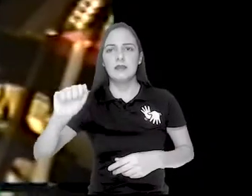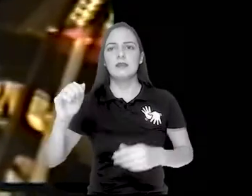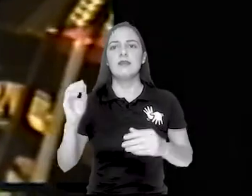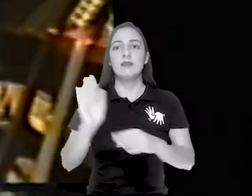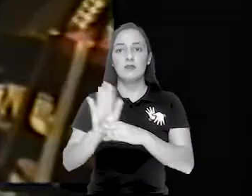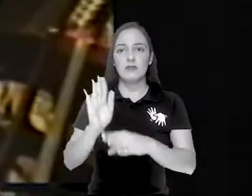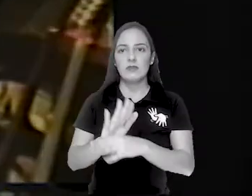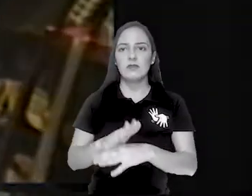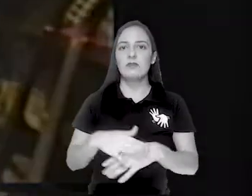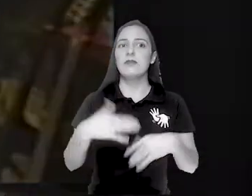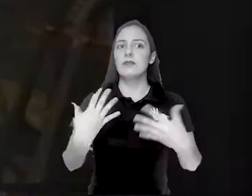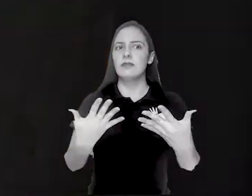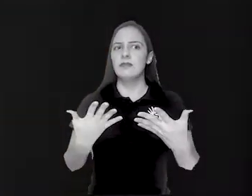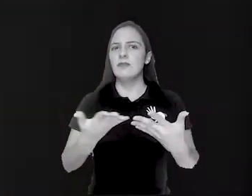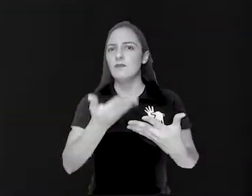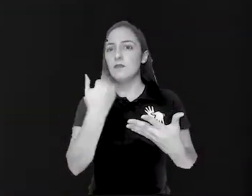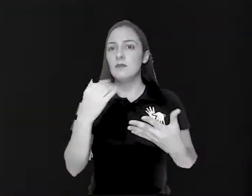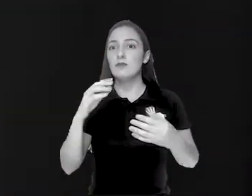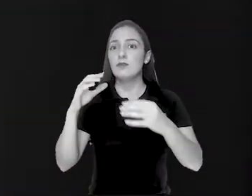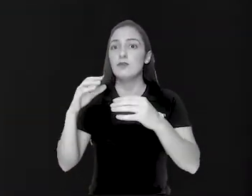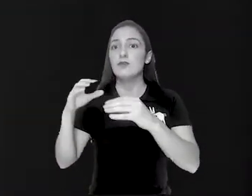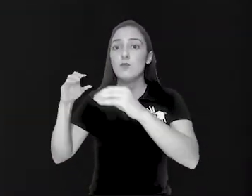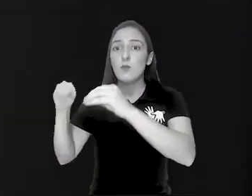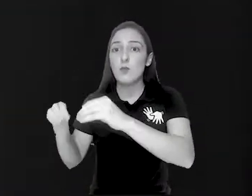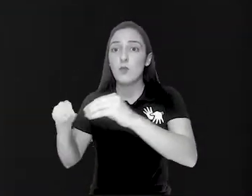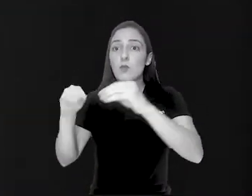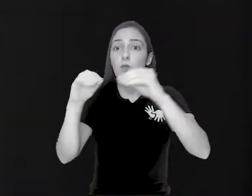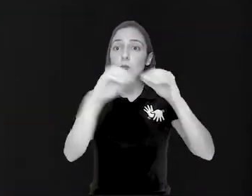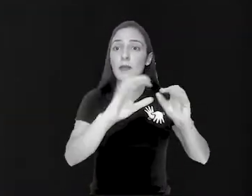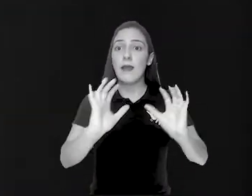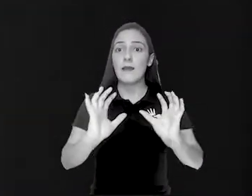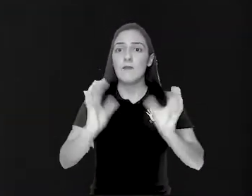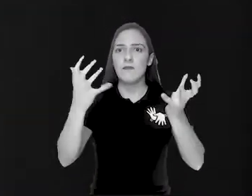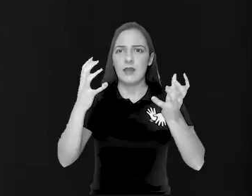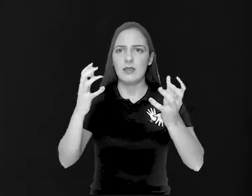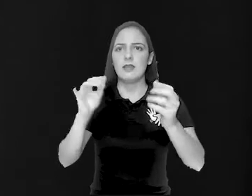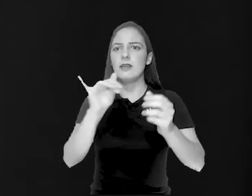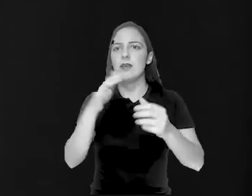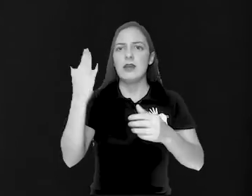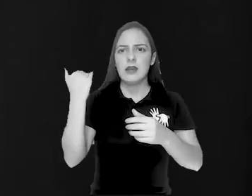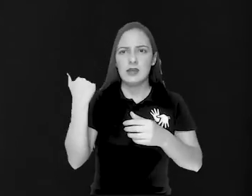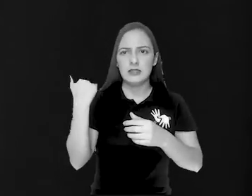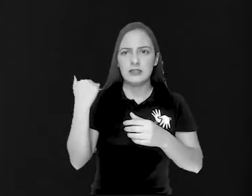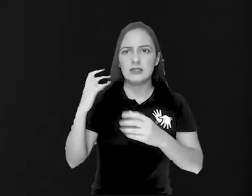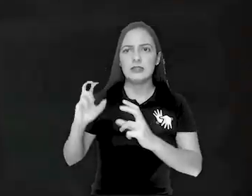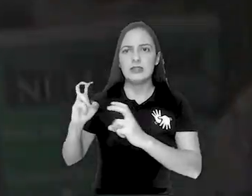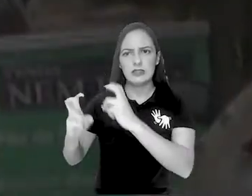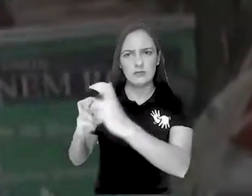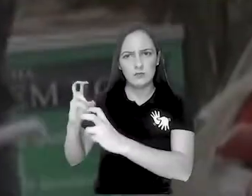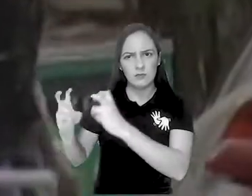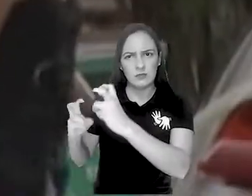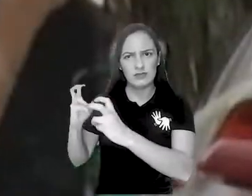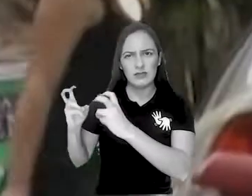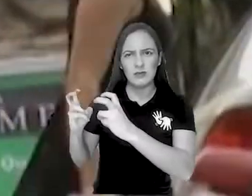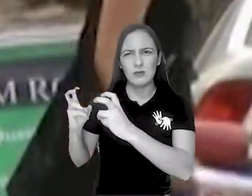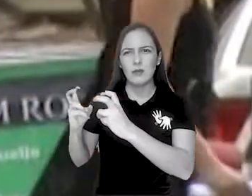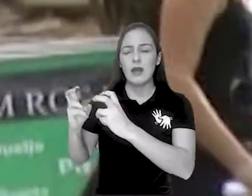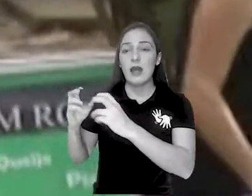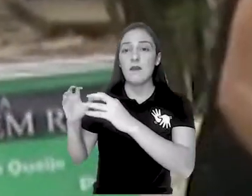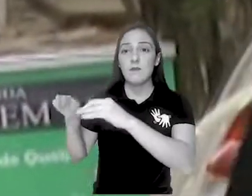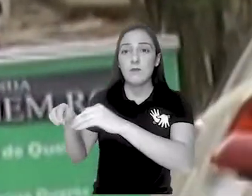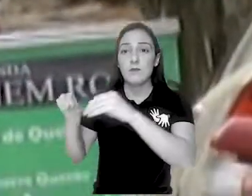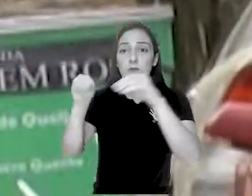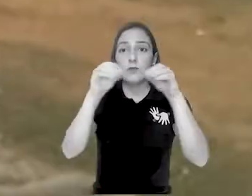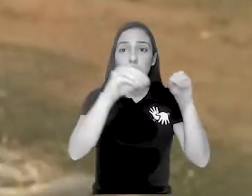assim, vamos tirar então o festival lá do recinto da exposição, que não era um lugar muito interessante, e vamos colocar na